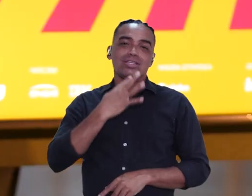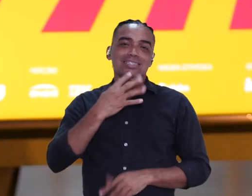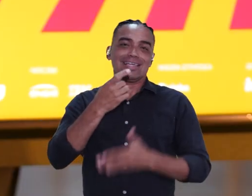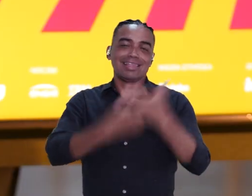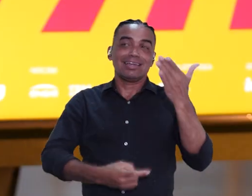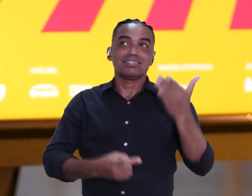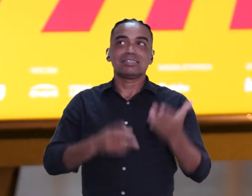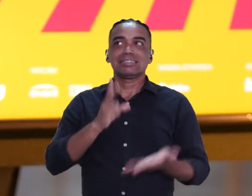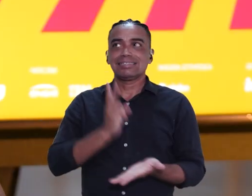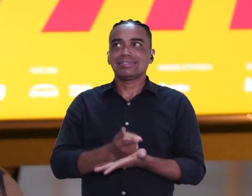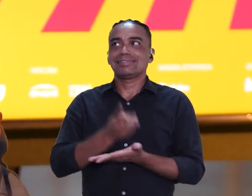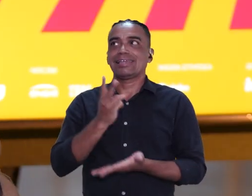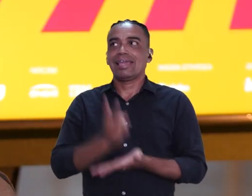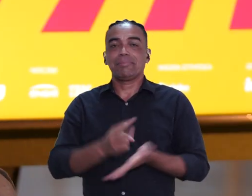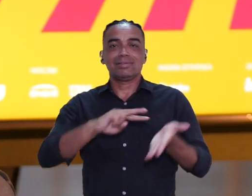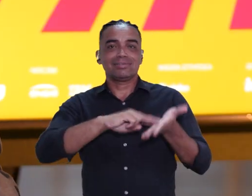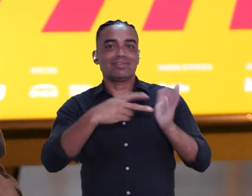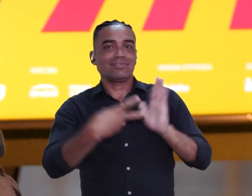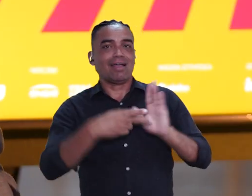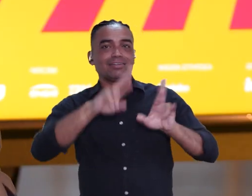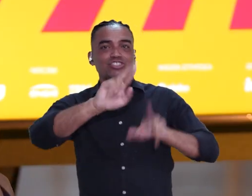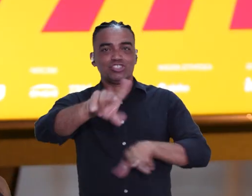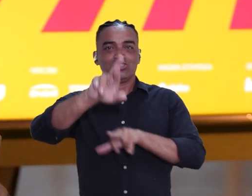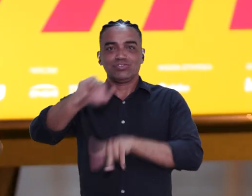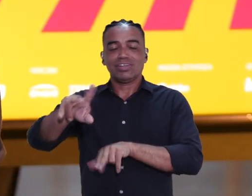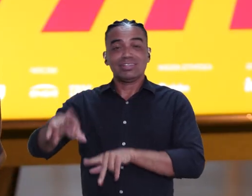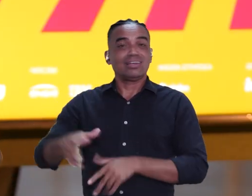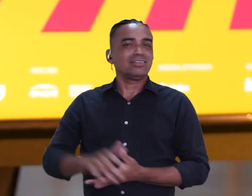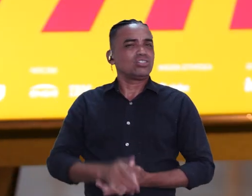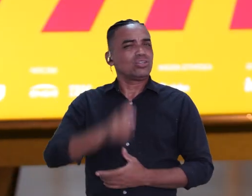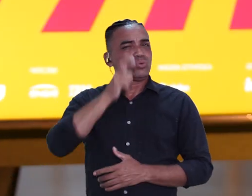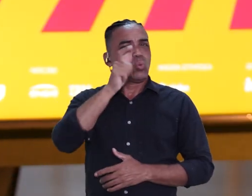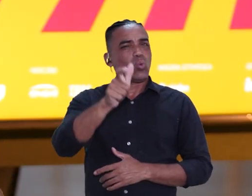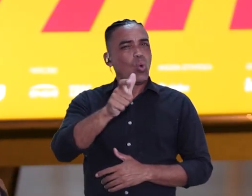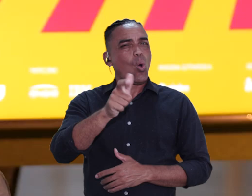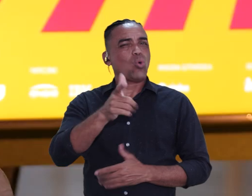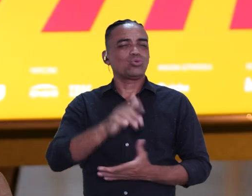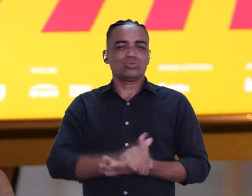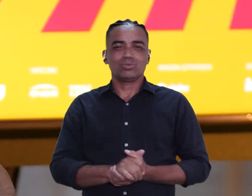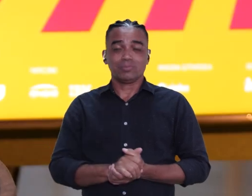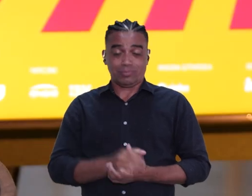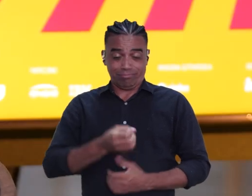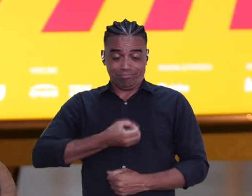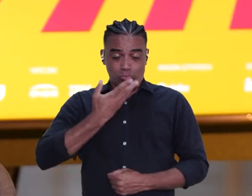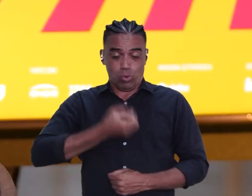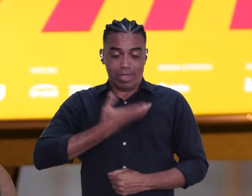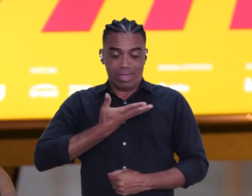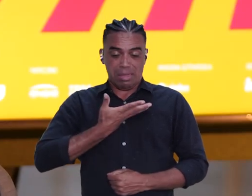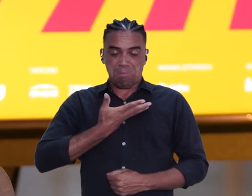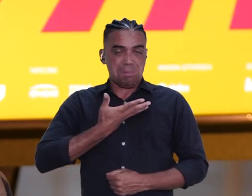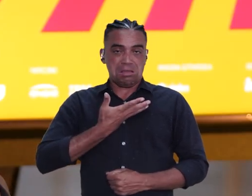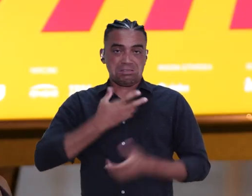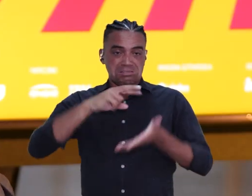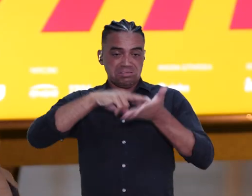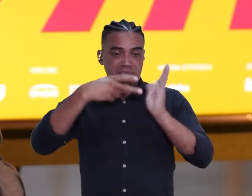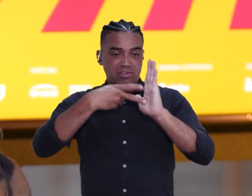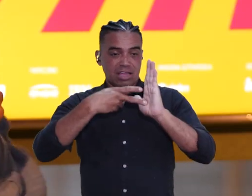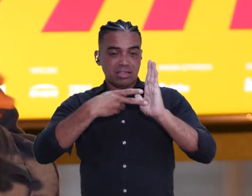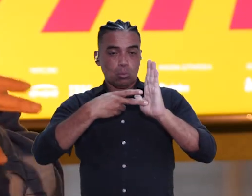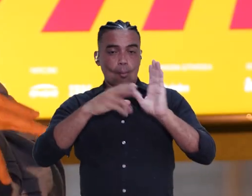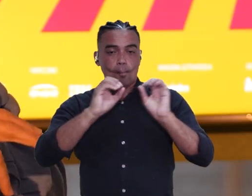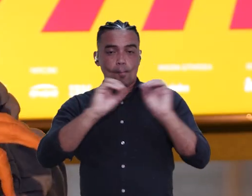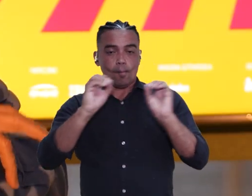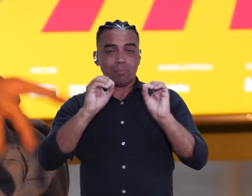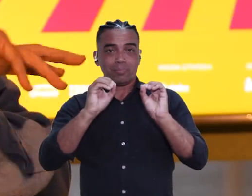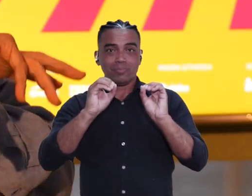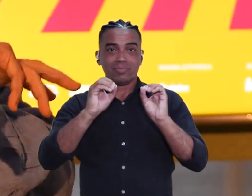assumindo diferentes sentidos. E o curioso, o irônico, é que o poema que parecia não dizer nada, de